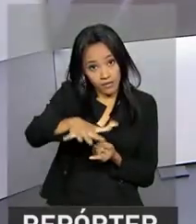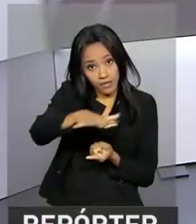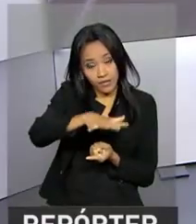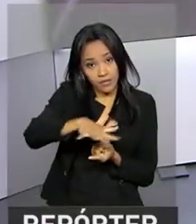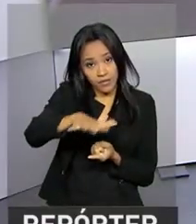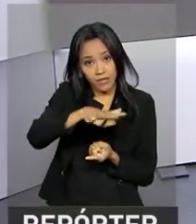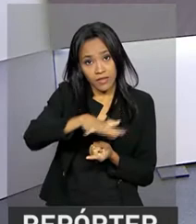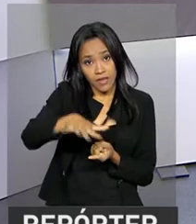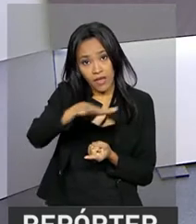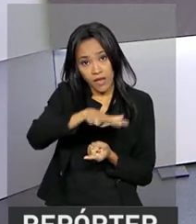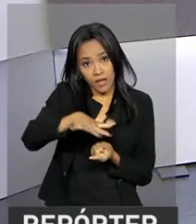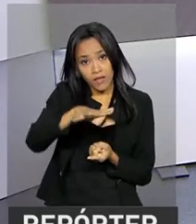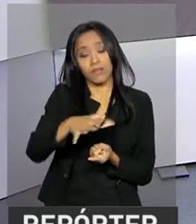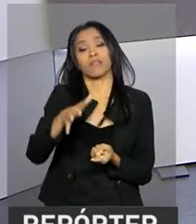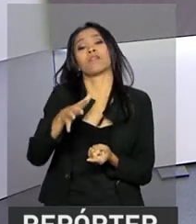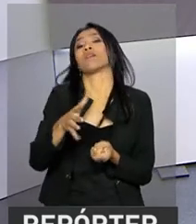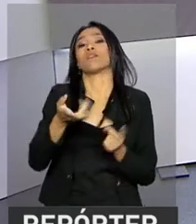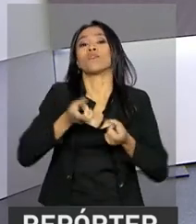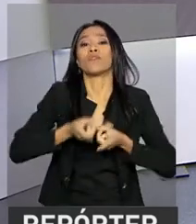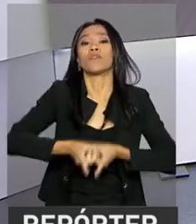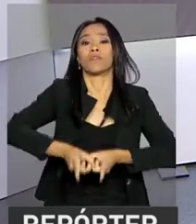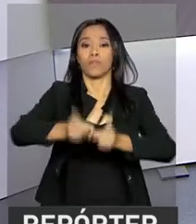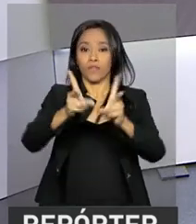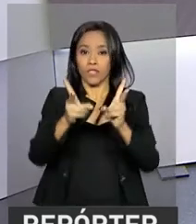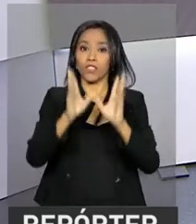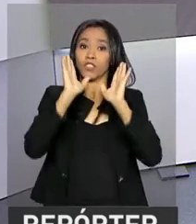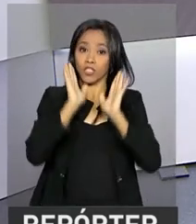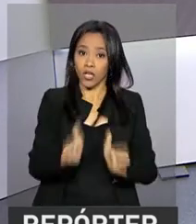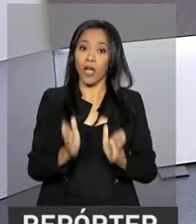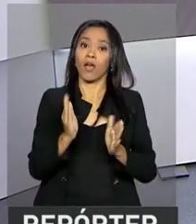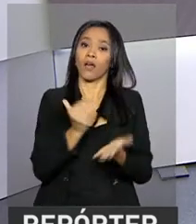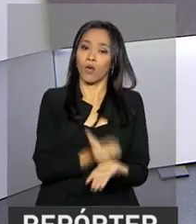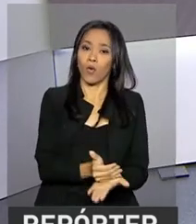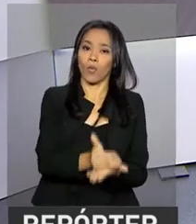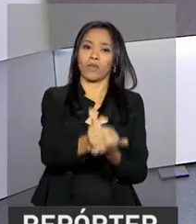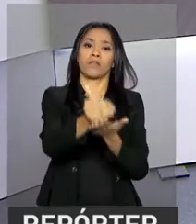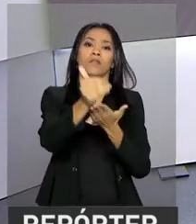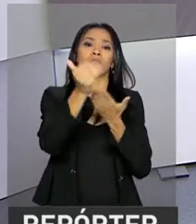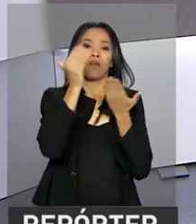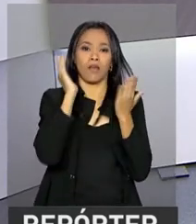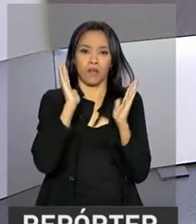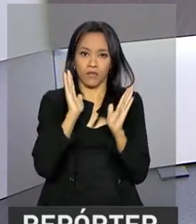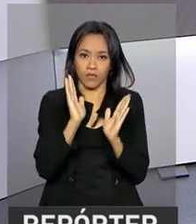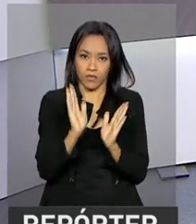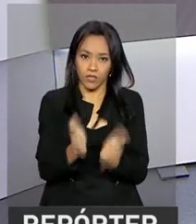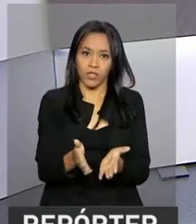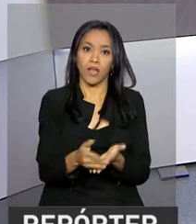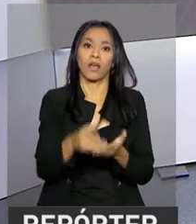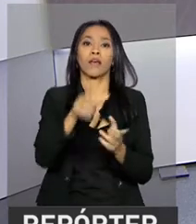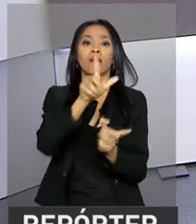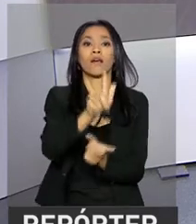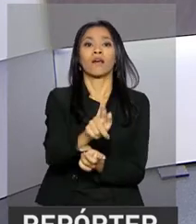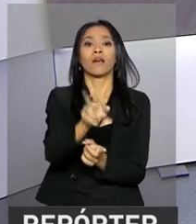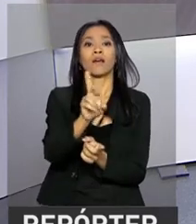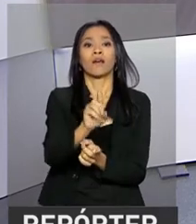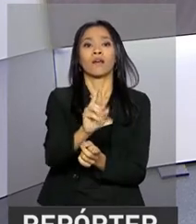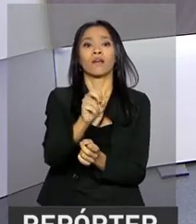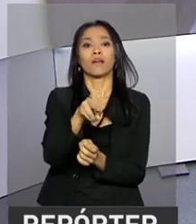As áreas a serem concedidas já estão em operação com armazenagem de granéis